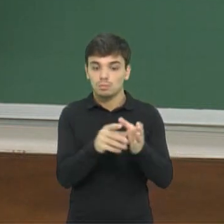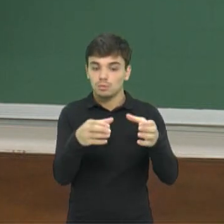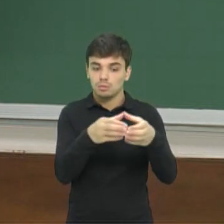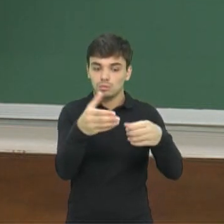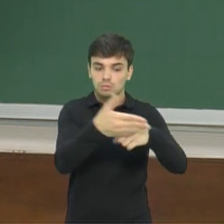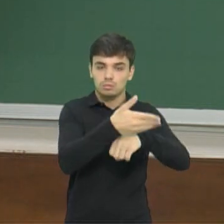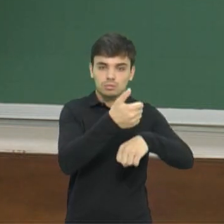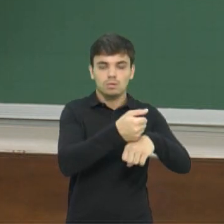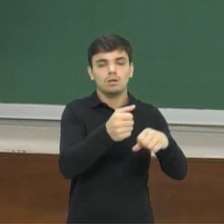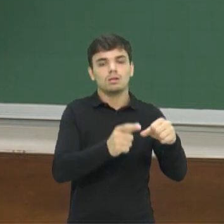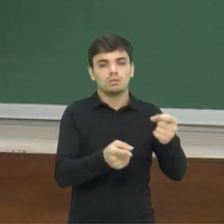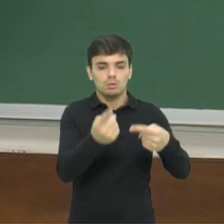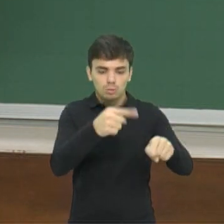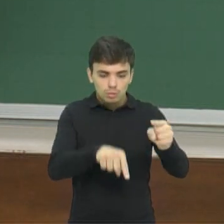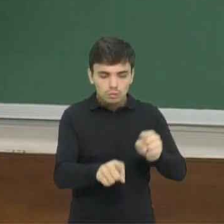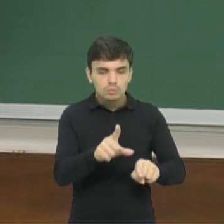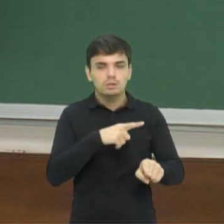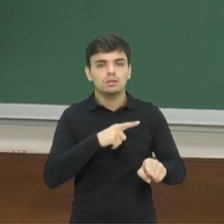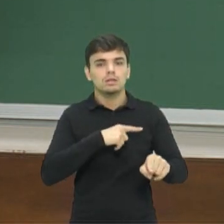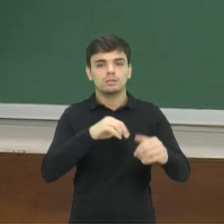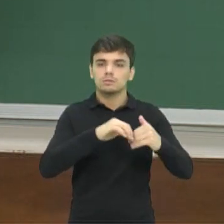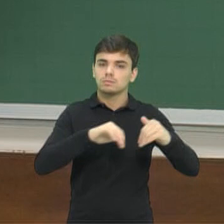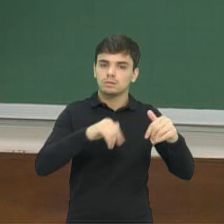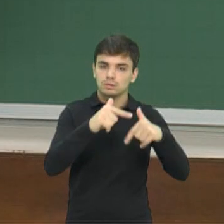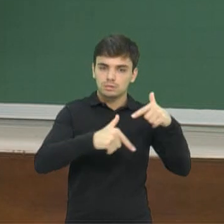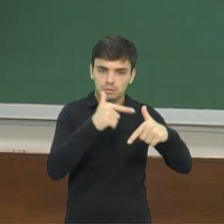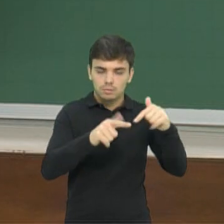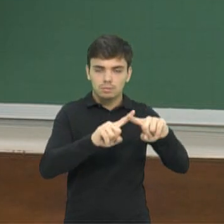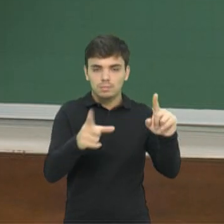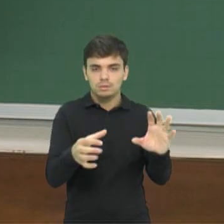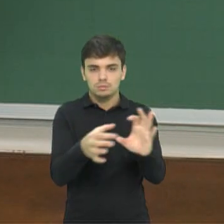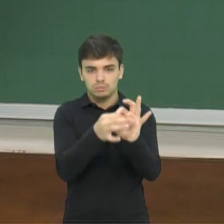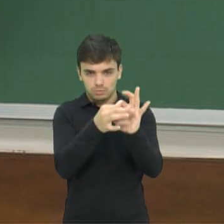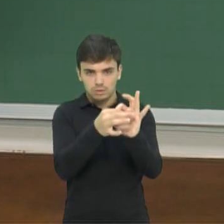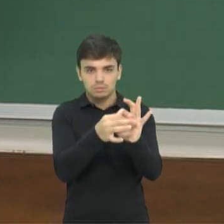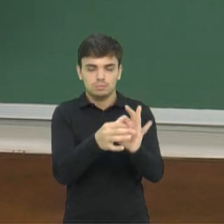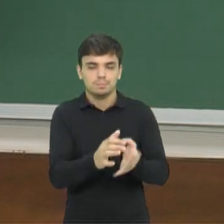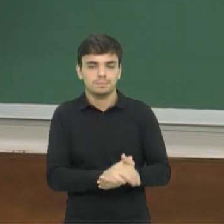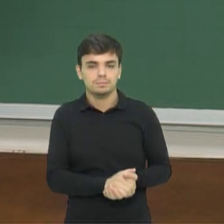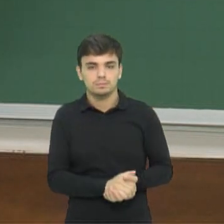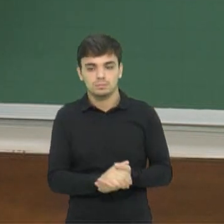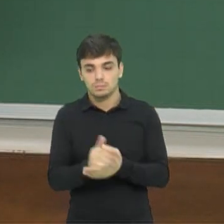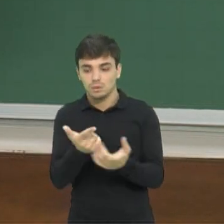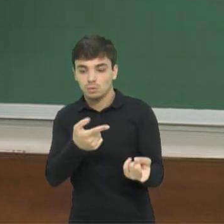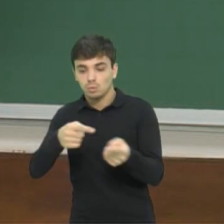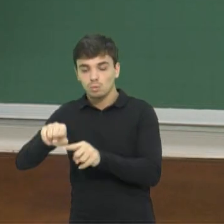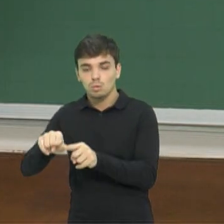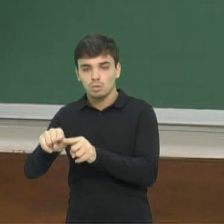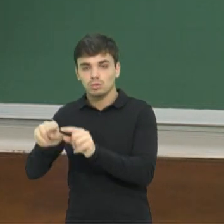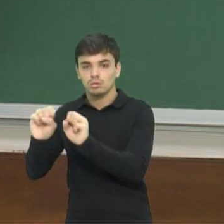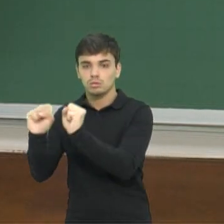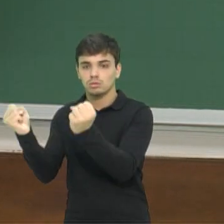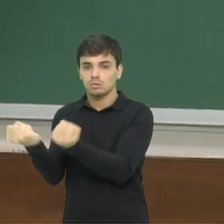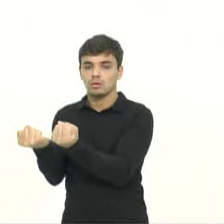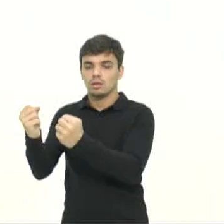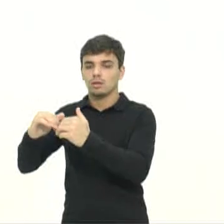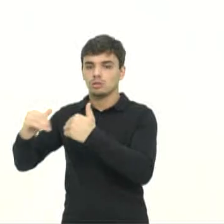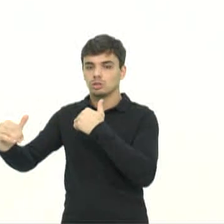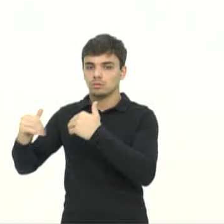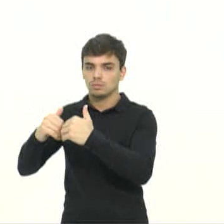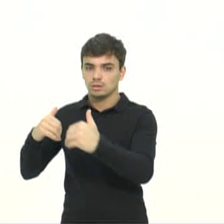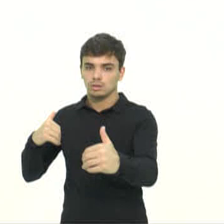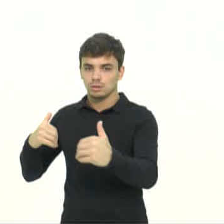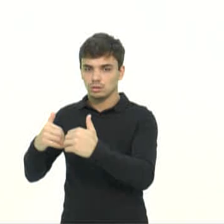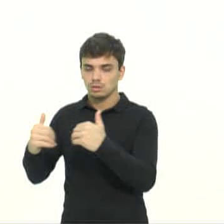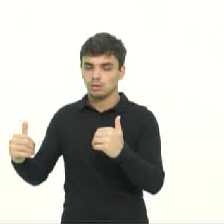os organismos eles têm divisão de trabalho, mas eles estão grudados anatomicamente, certo? No caso da sociedade, divisão de trabalho, mas esses